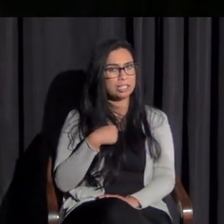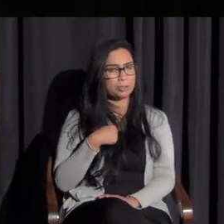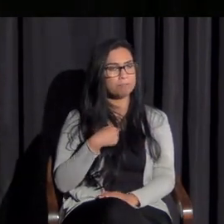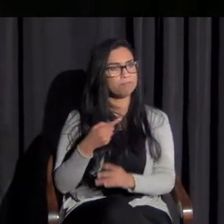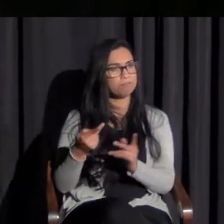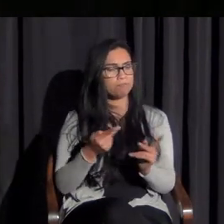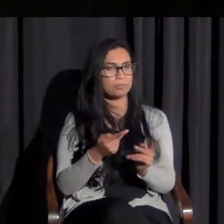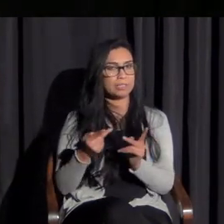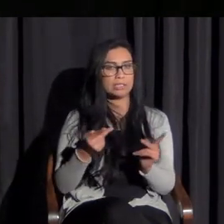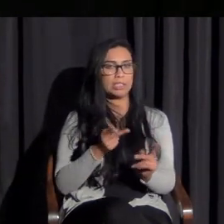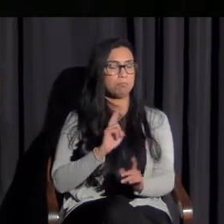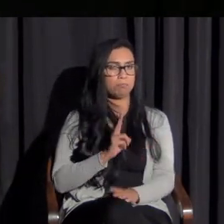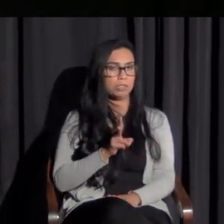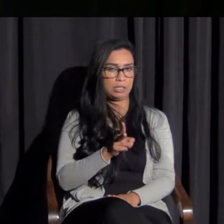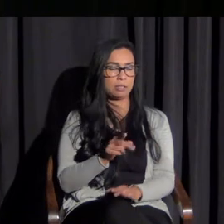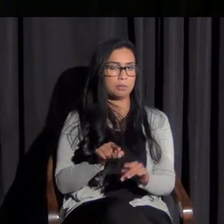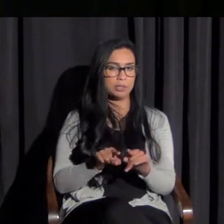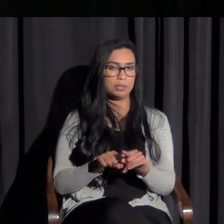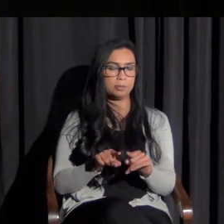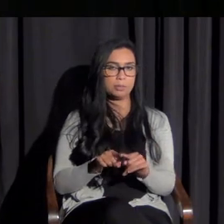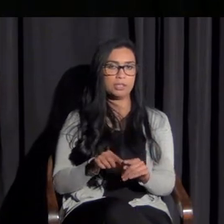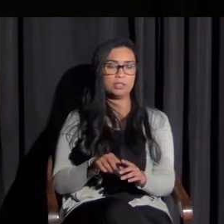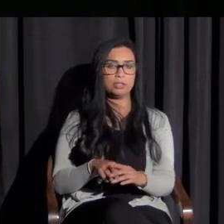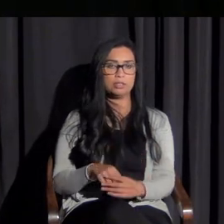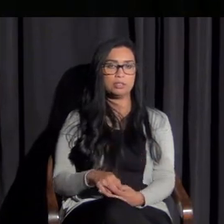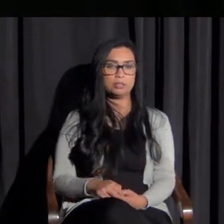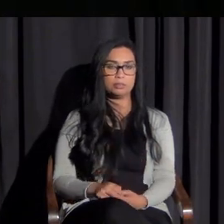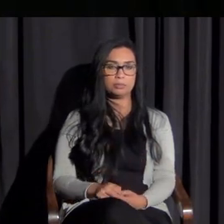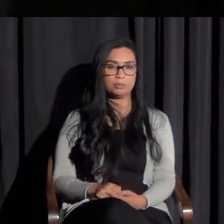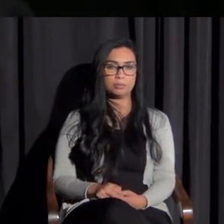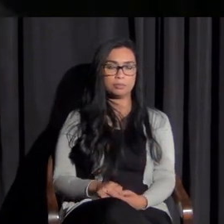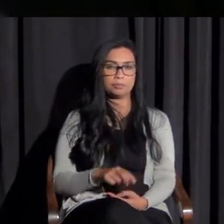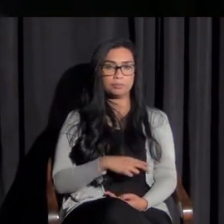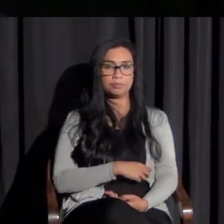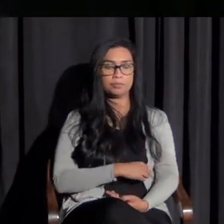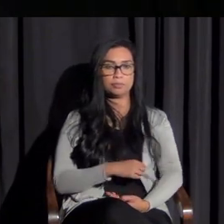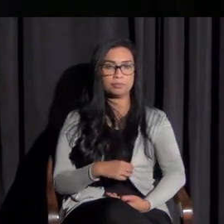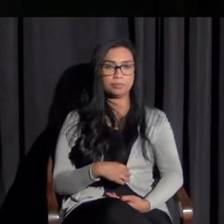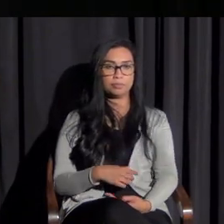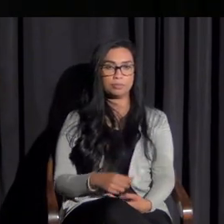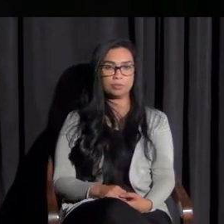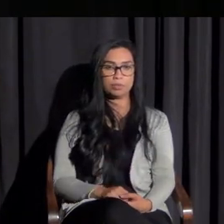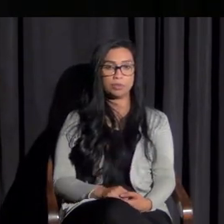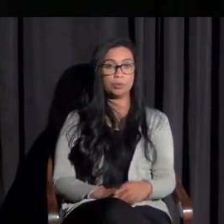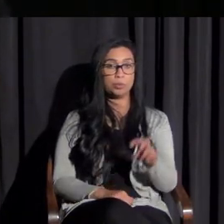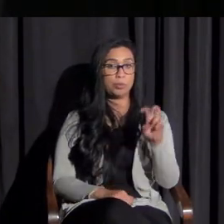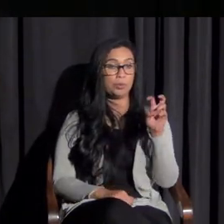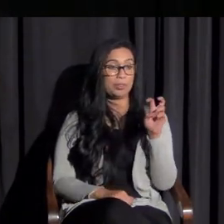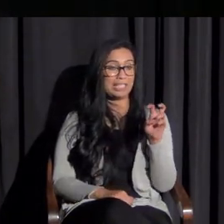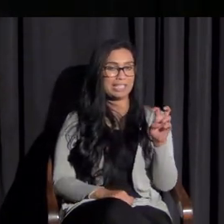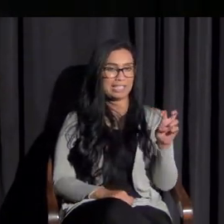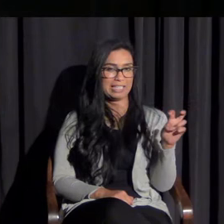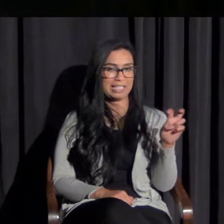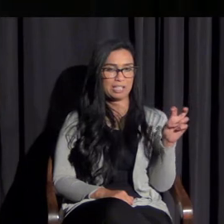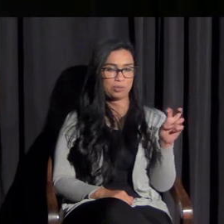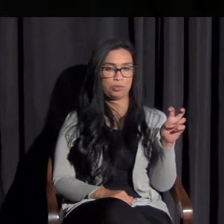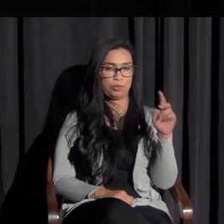do quinto dia da ocupação até o último dia, que foi 10 de agosto. Né?